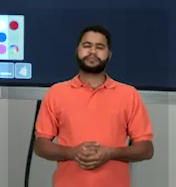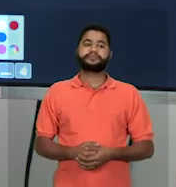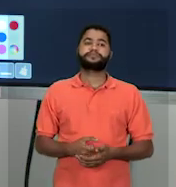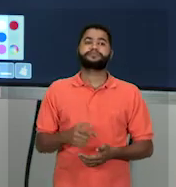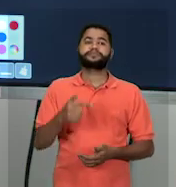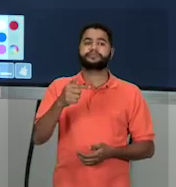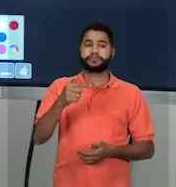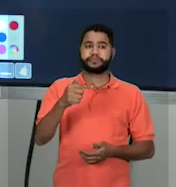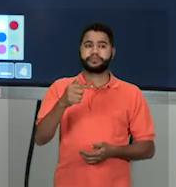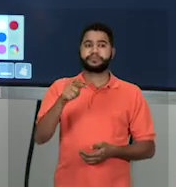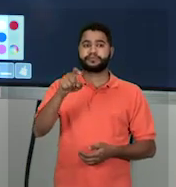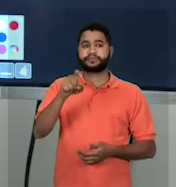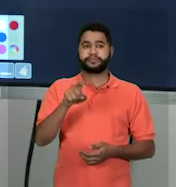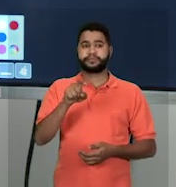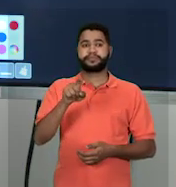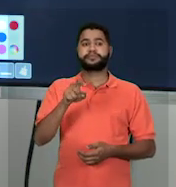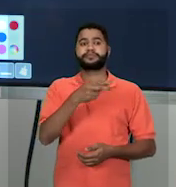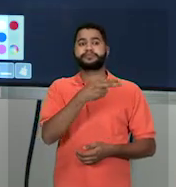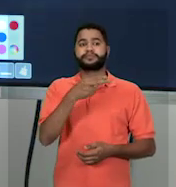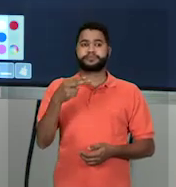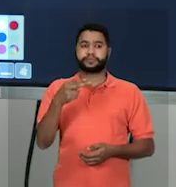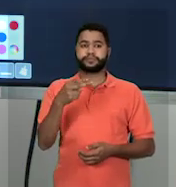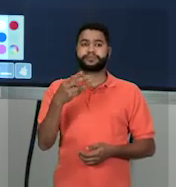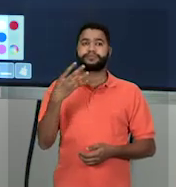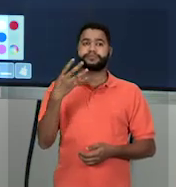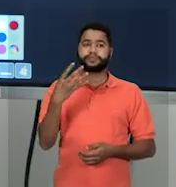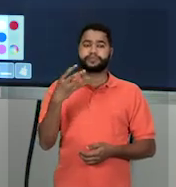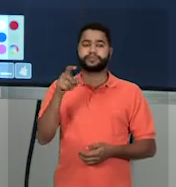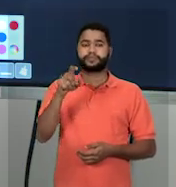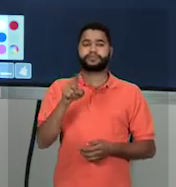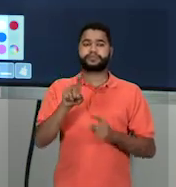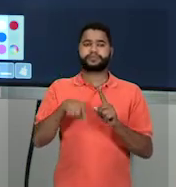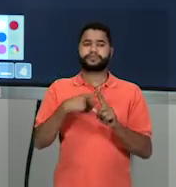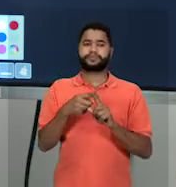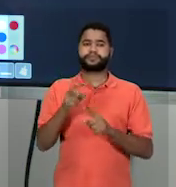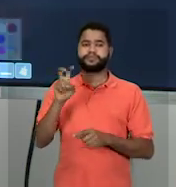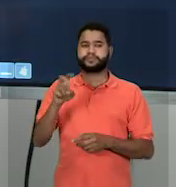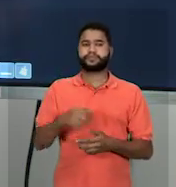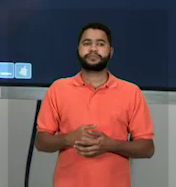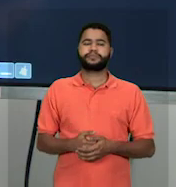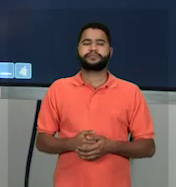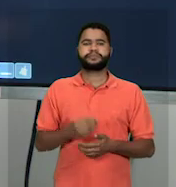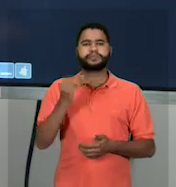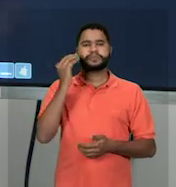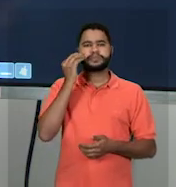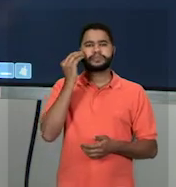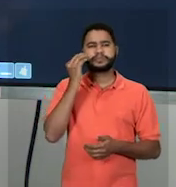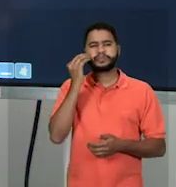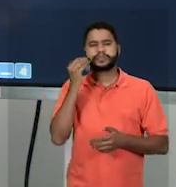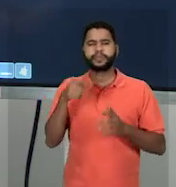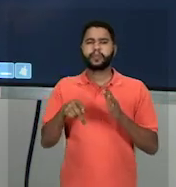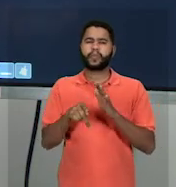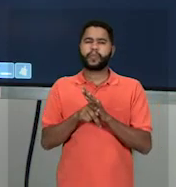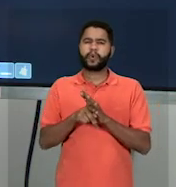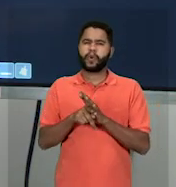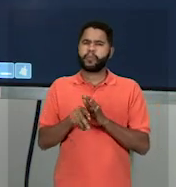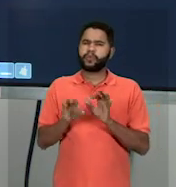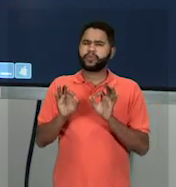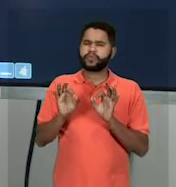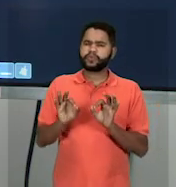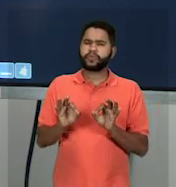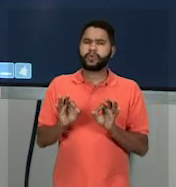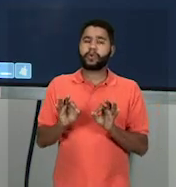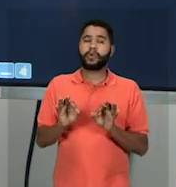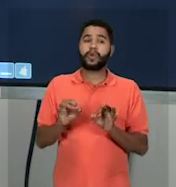7x = 4x + 5 a ideia na hora de resolver uma equação igual falei para vocês é tentar isolar o x da melhor maneira possível